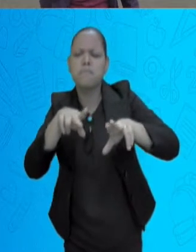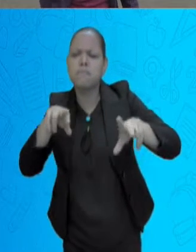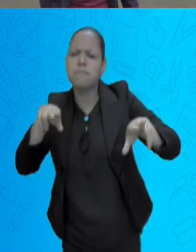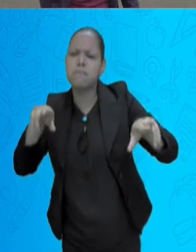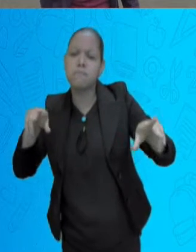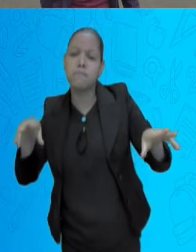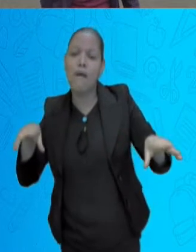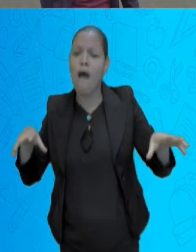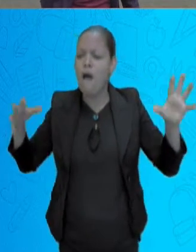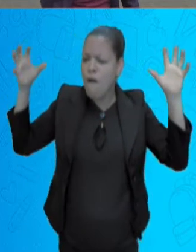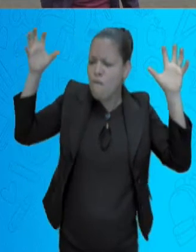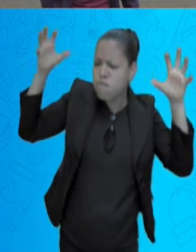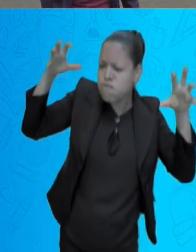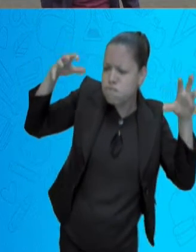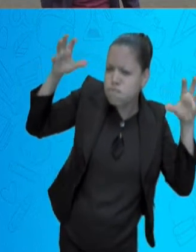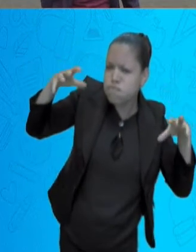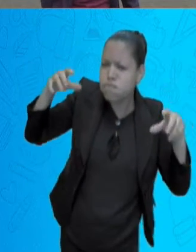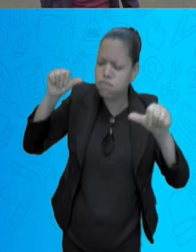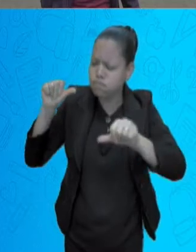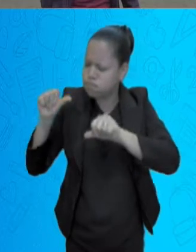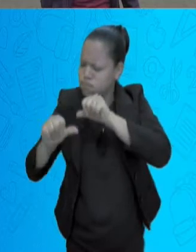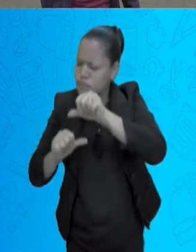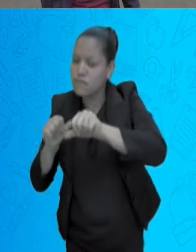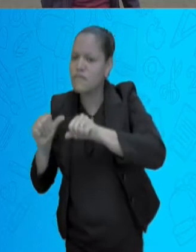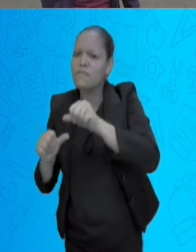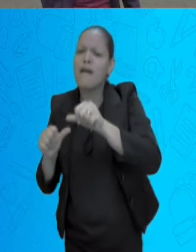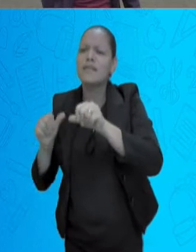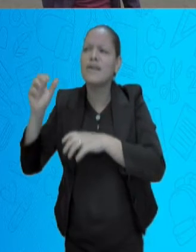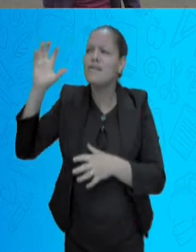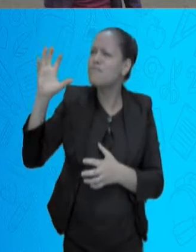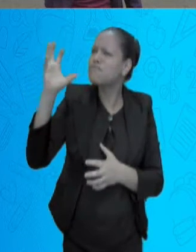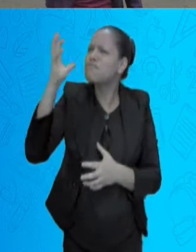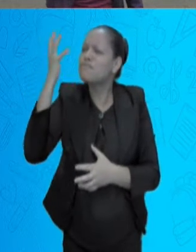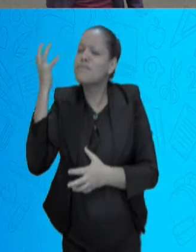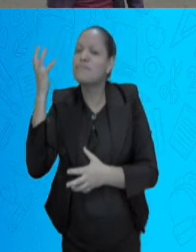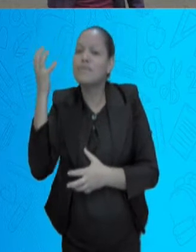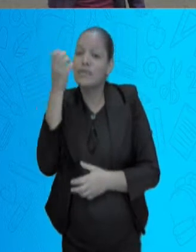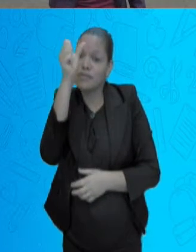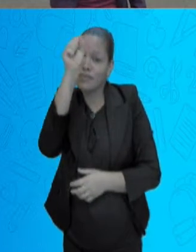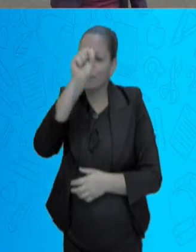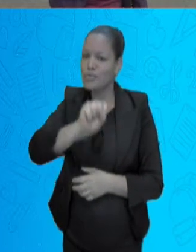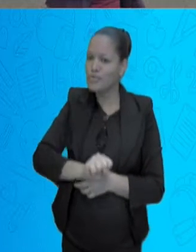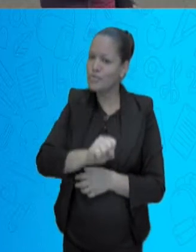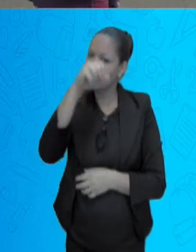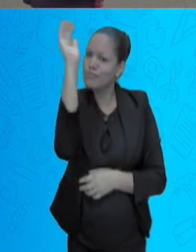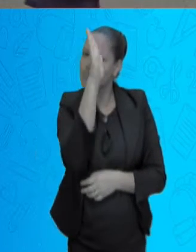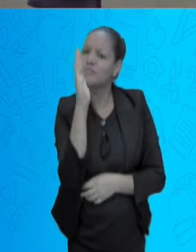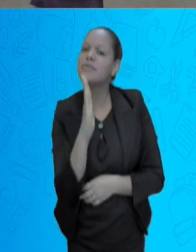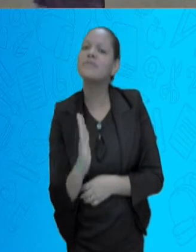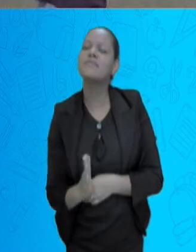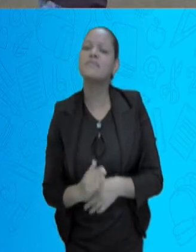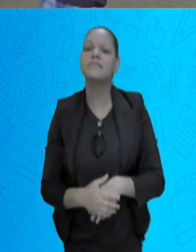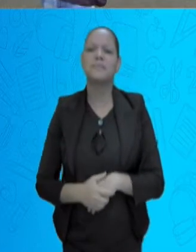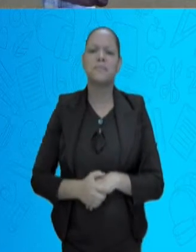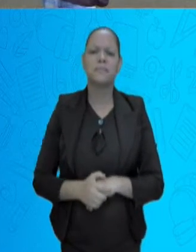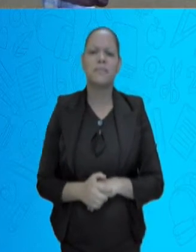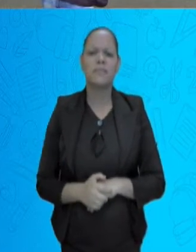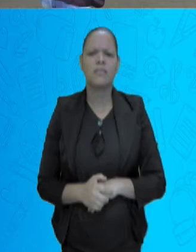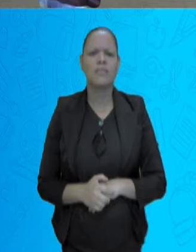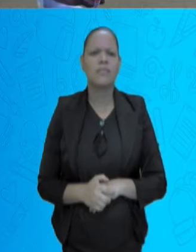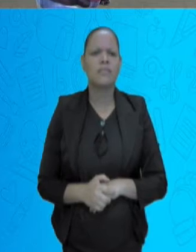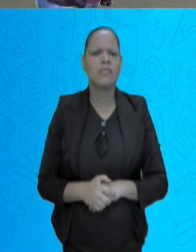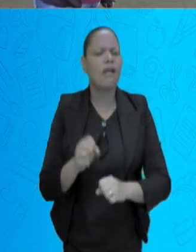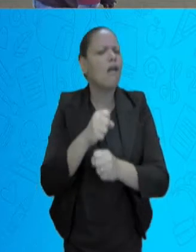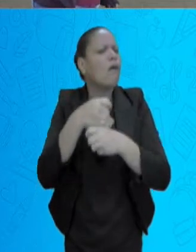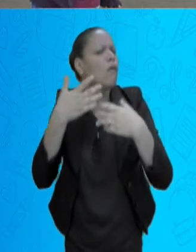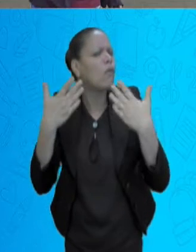a tempestade, a mudança que ocorreu lá na região sul do Brasil. Qual o assunto